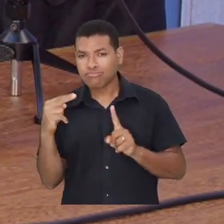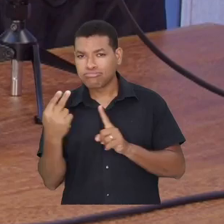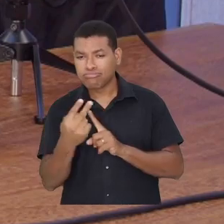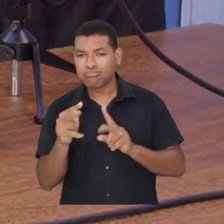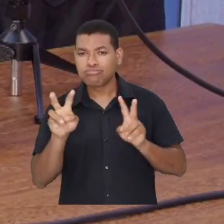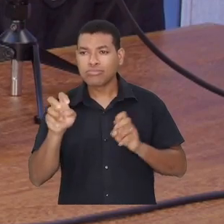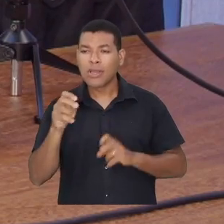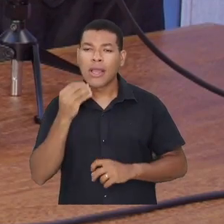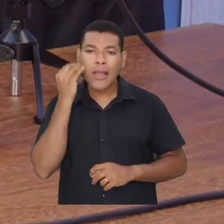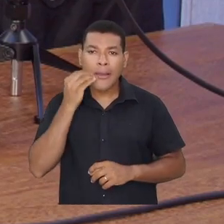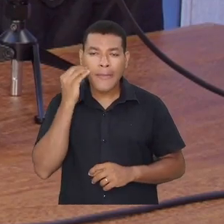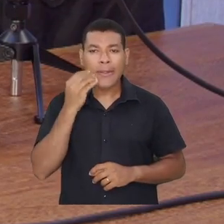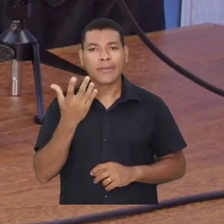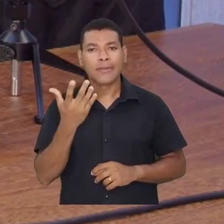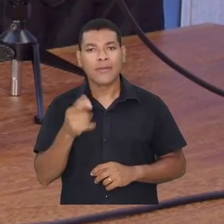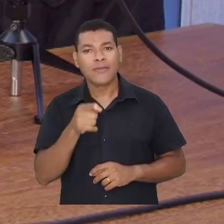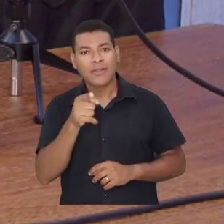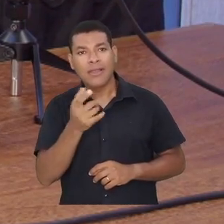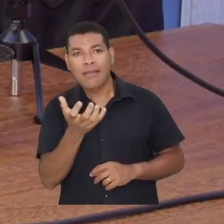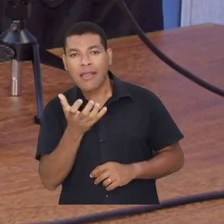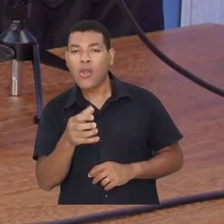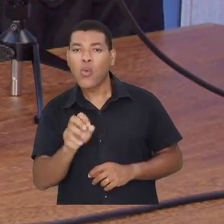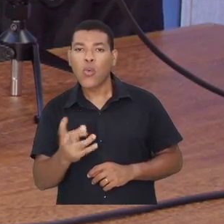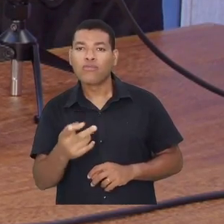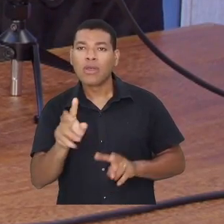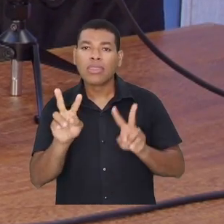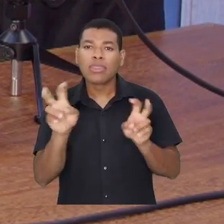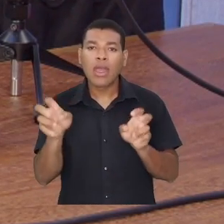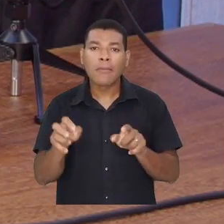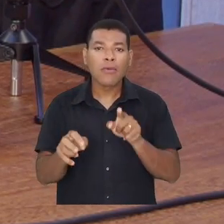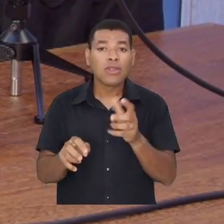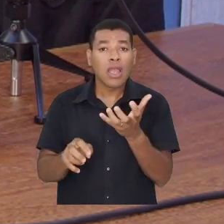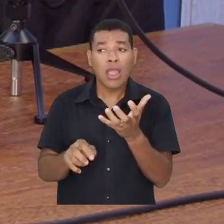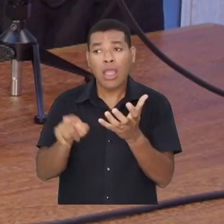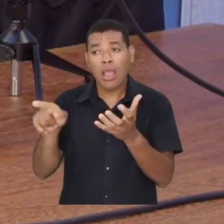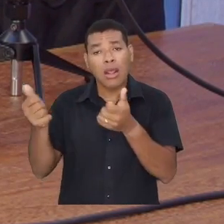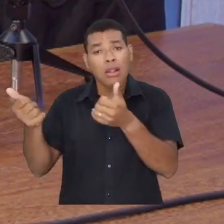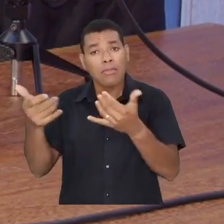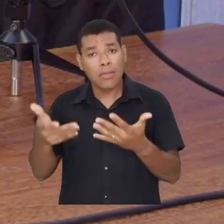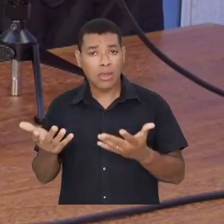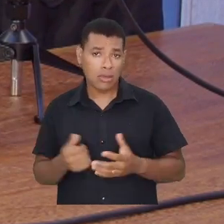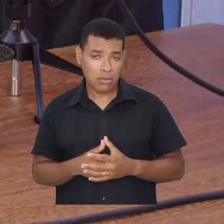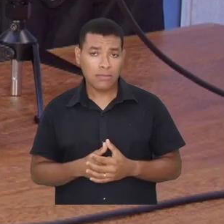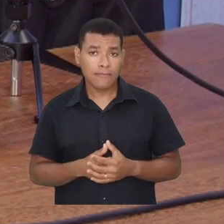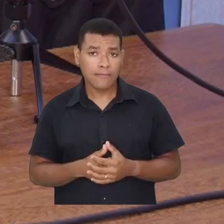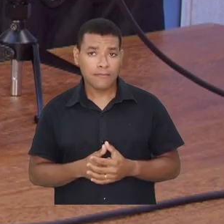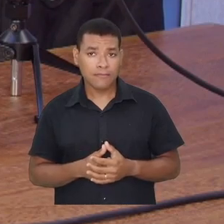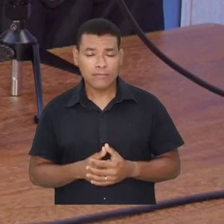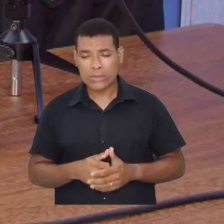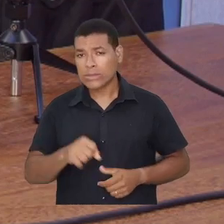aquela experiência que você quer, ou aquele tema que você quer que ela fale. Então, uhum.